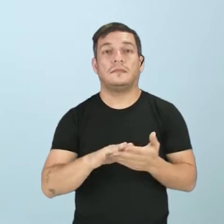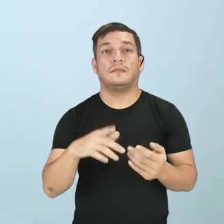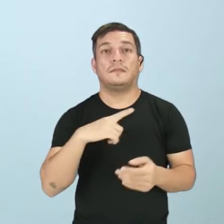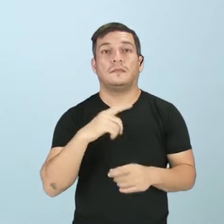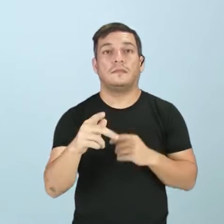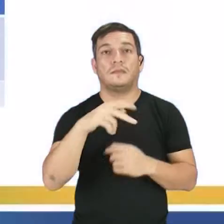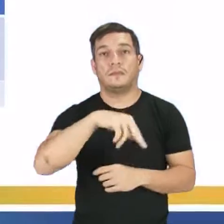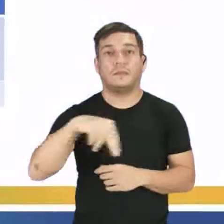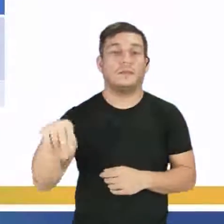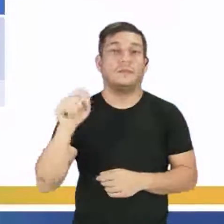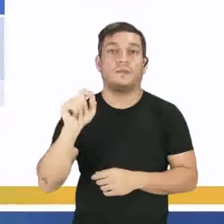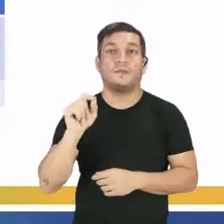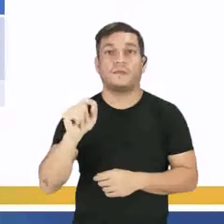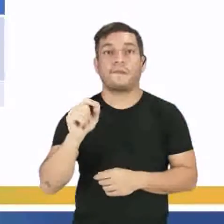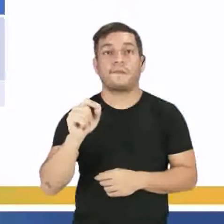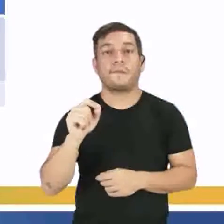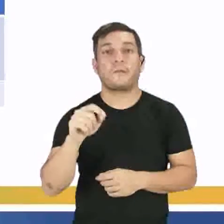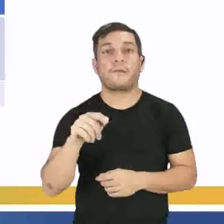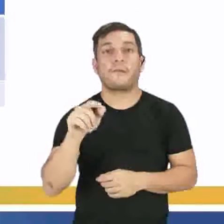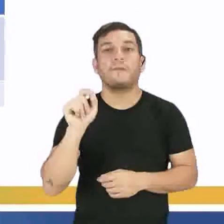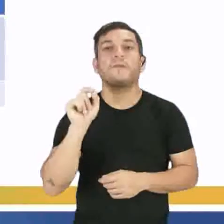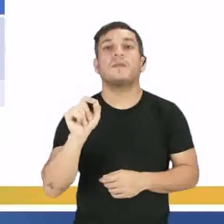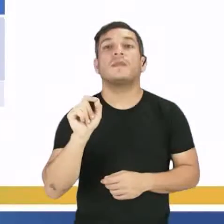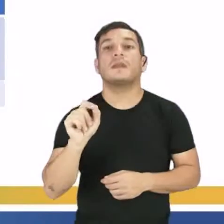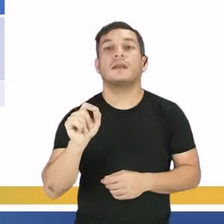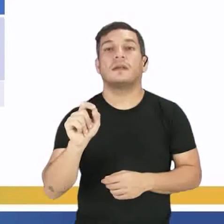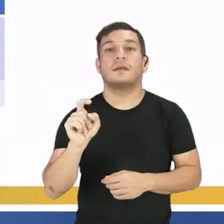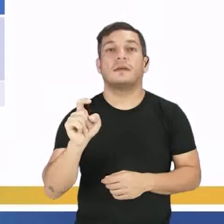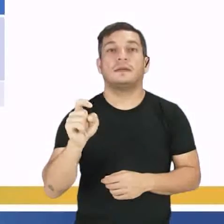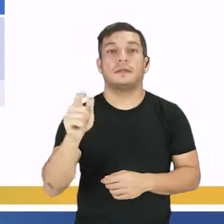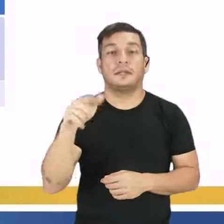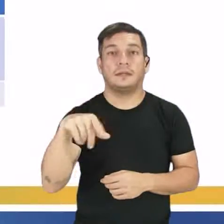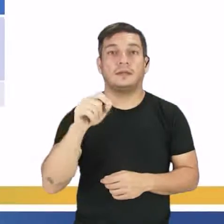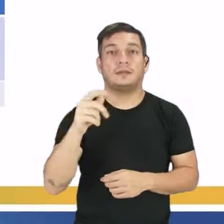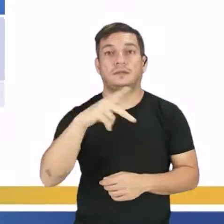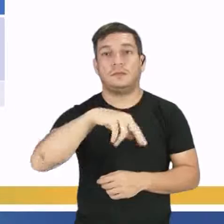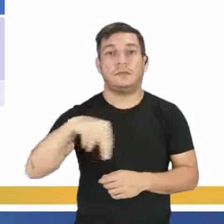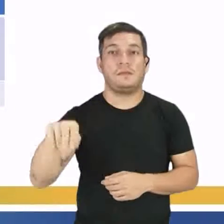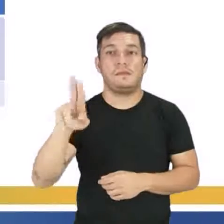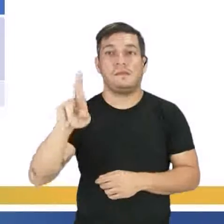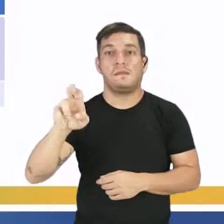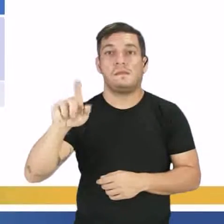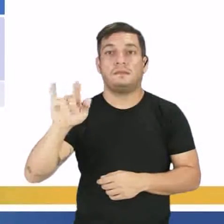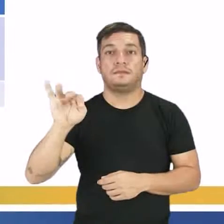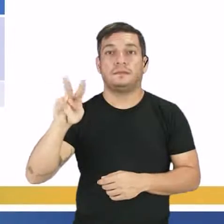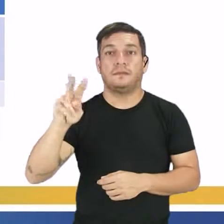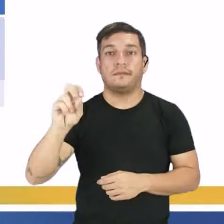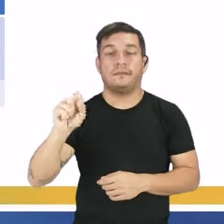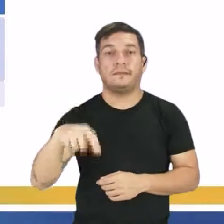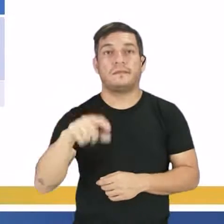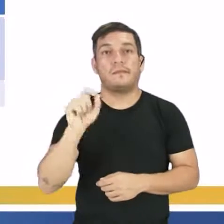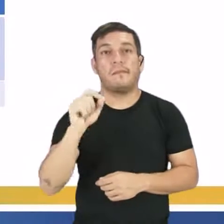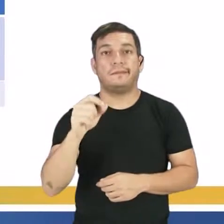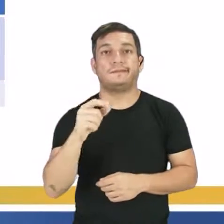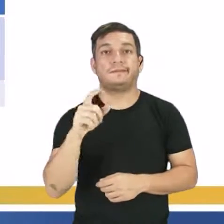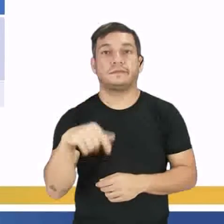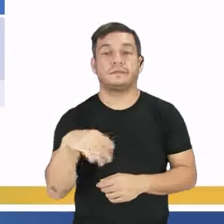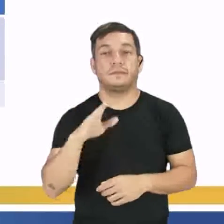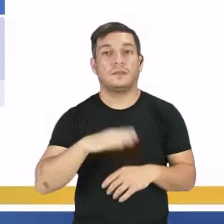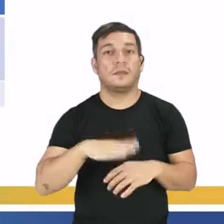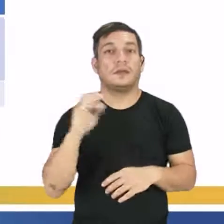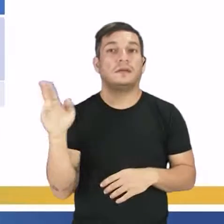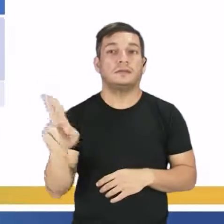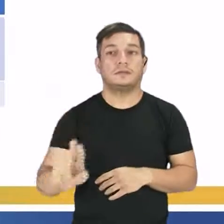o pronome relativo que dentre os pronomes relativos, esse é sem dúvida o quê? O